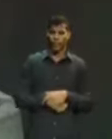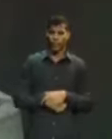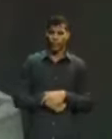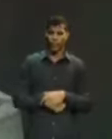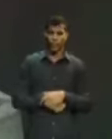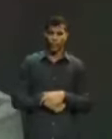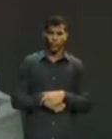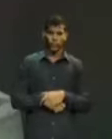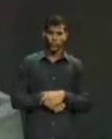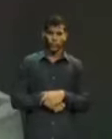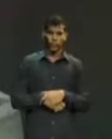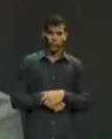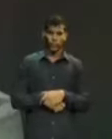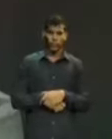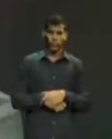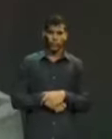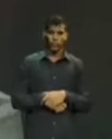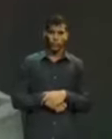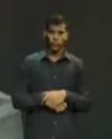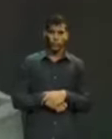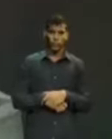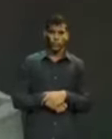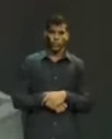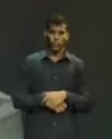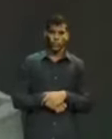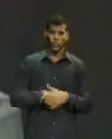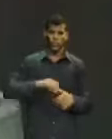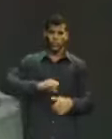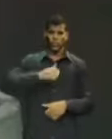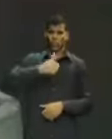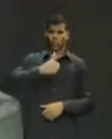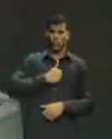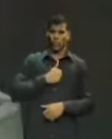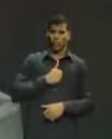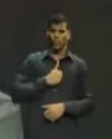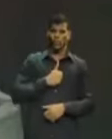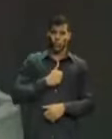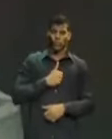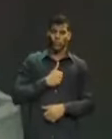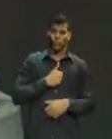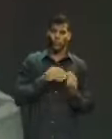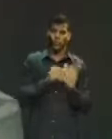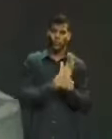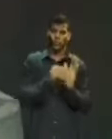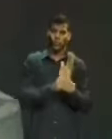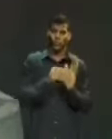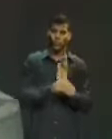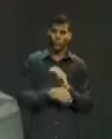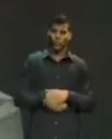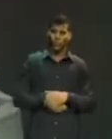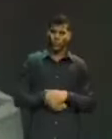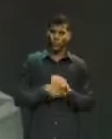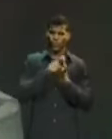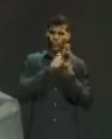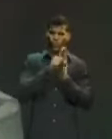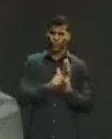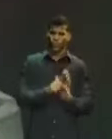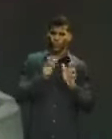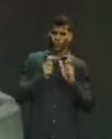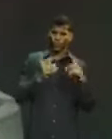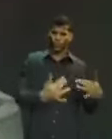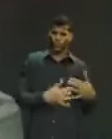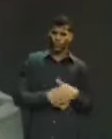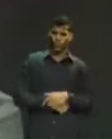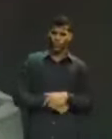ausência, inclusive, de autoestima. Muito recentemente, uma pesquisadora dizia: